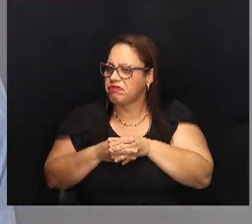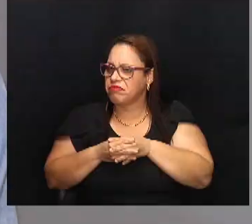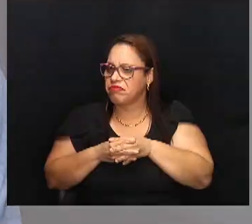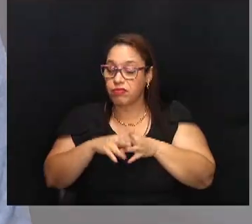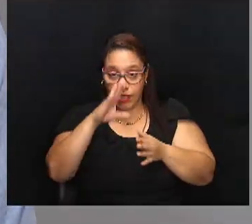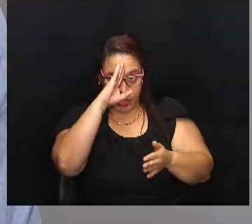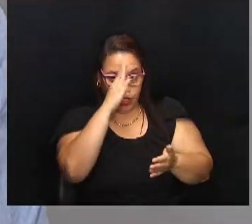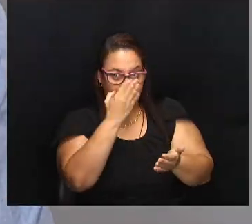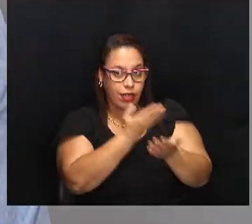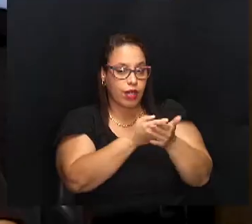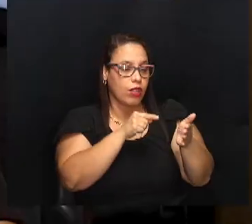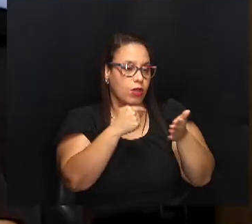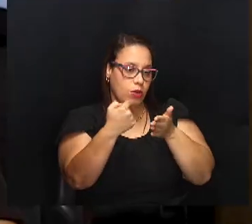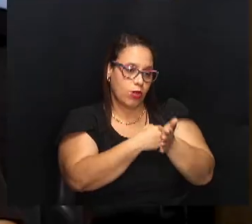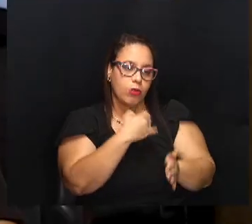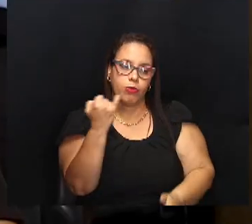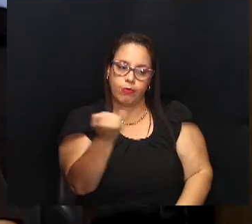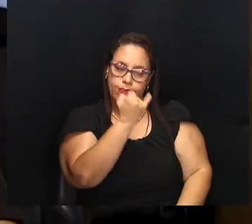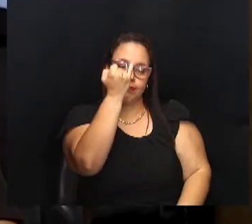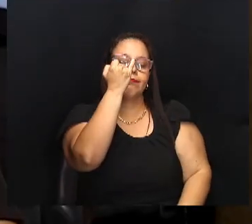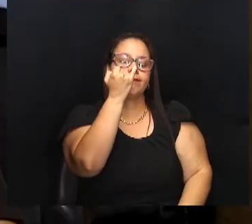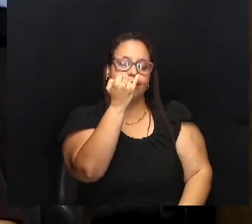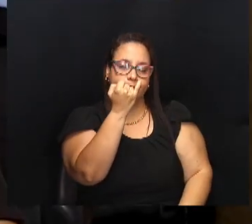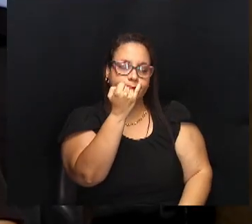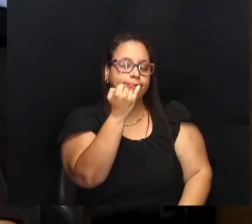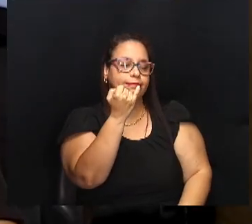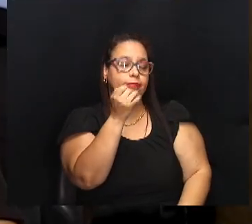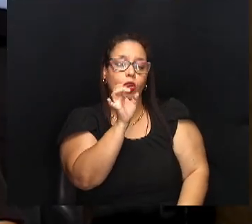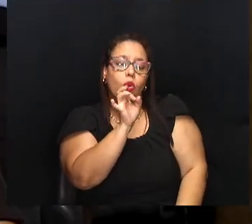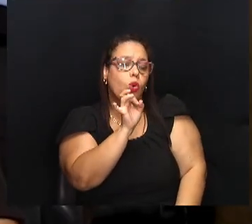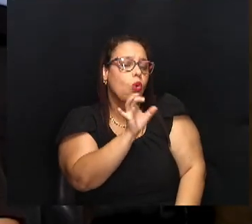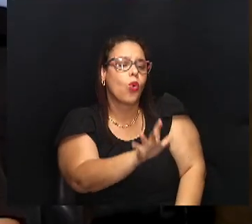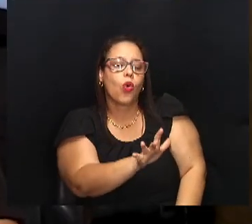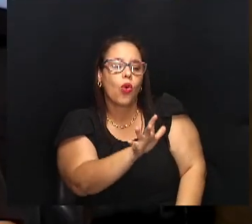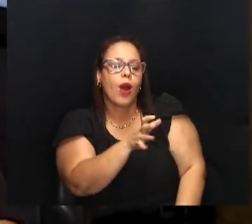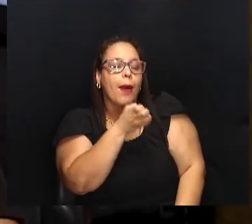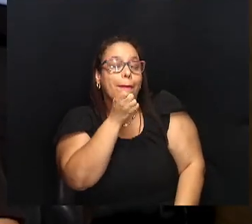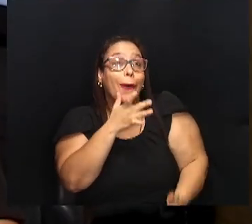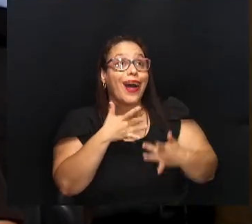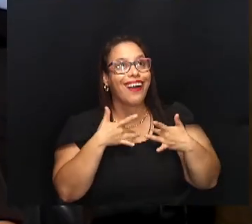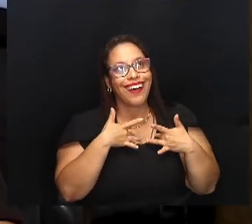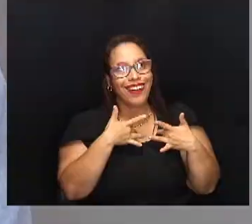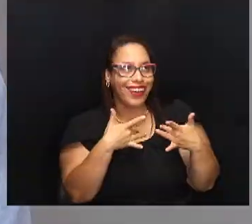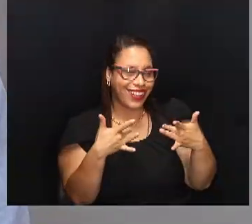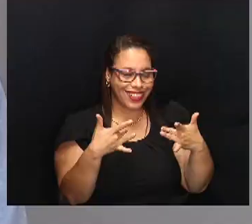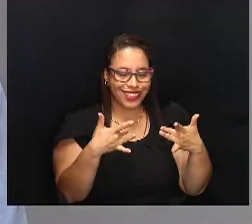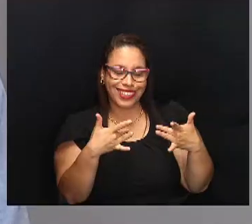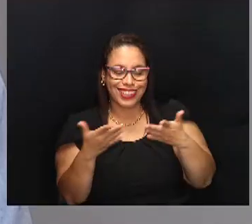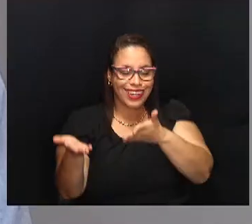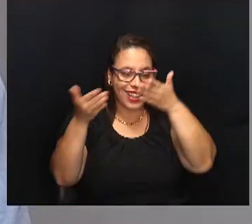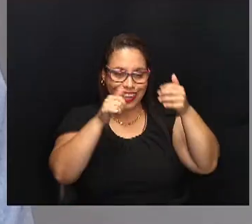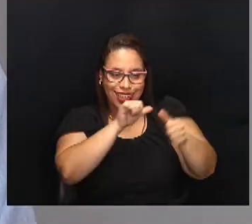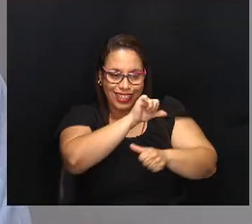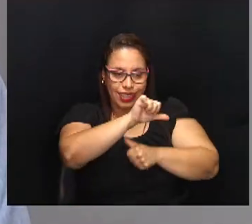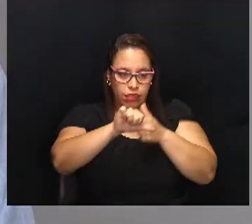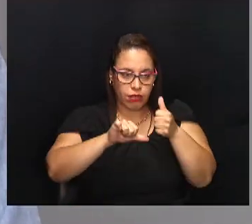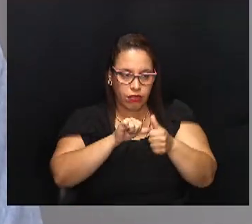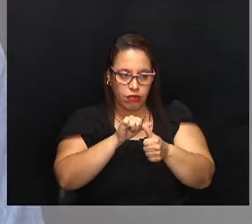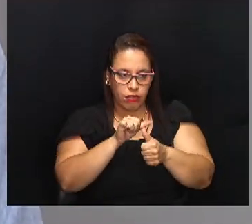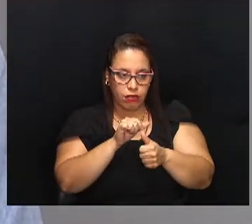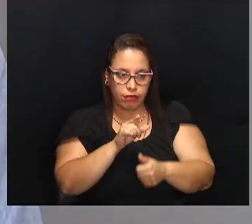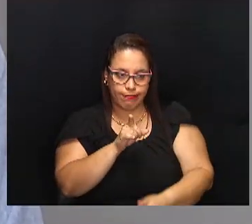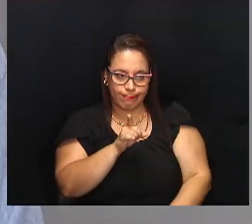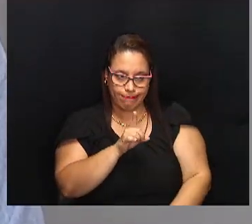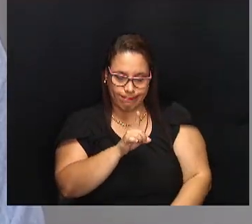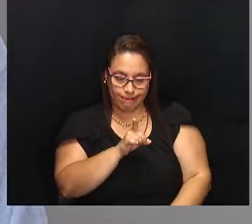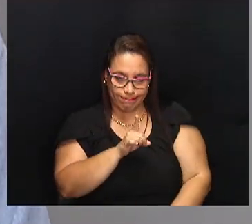sua pergunta ela é fundamental, porque não é só a boa ação que vai trazer a mudança, de certo modo, né?